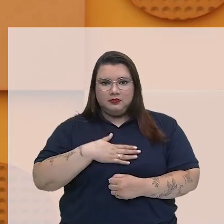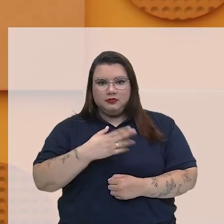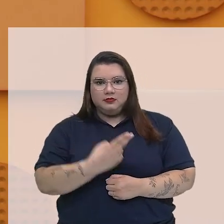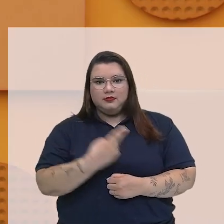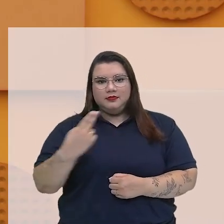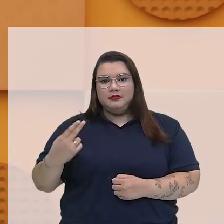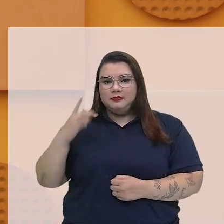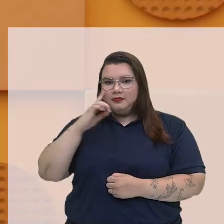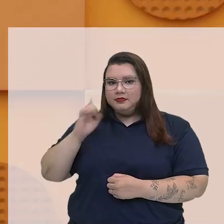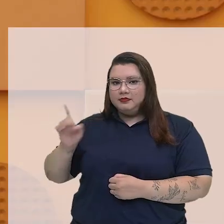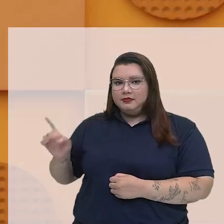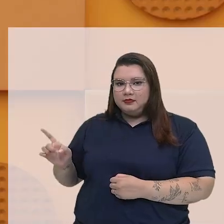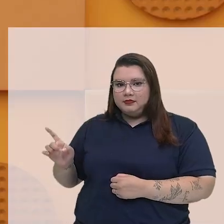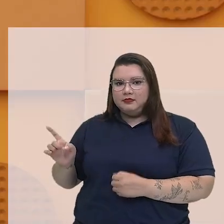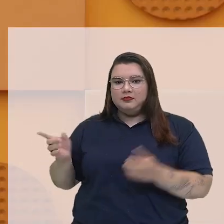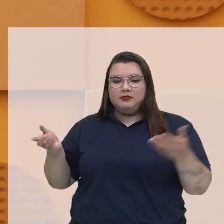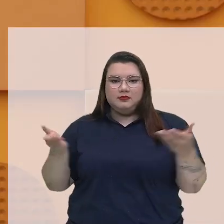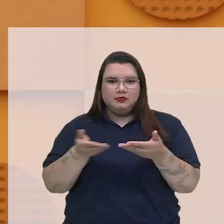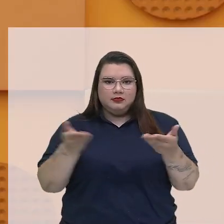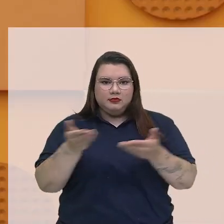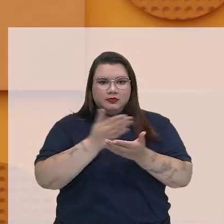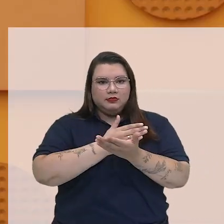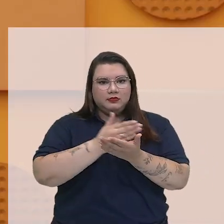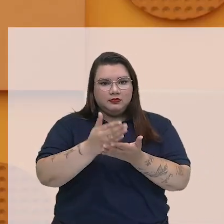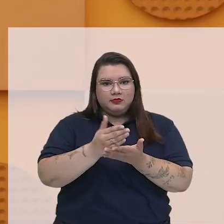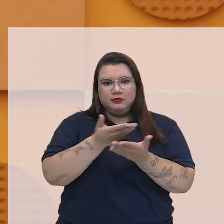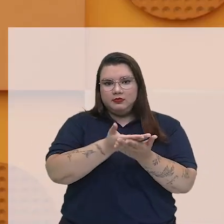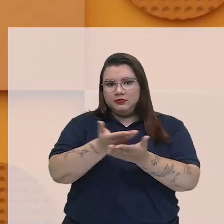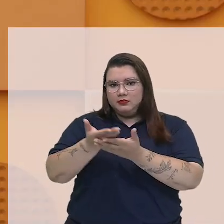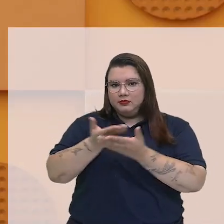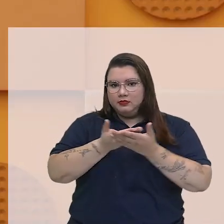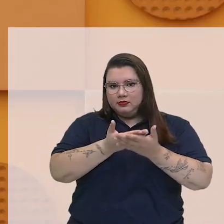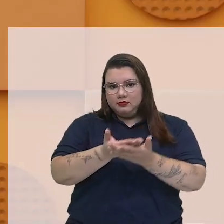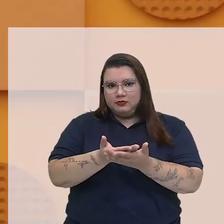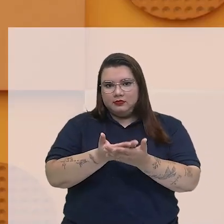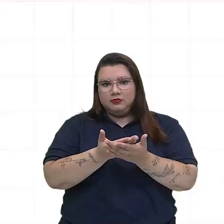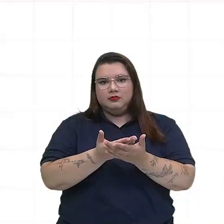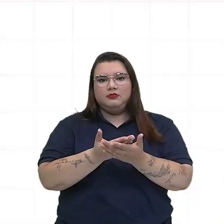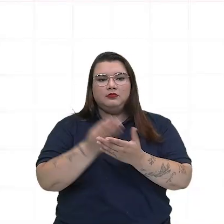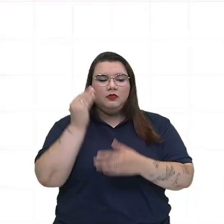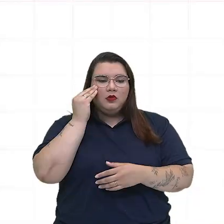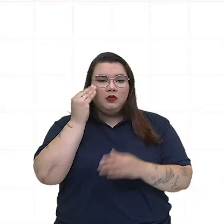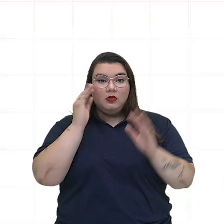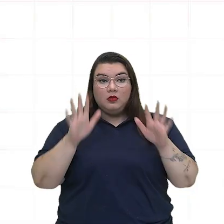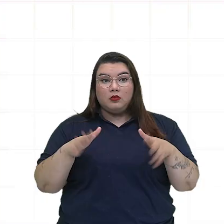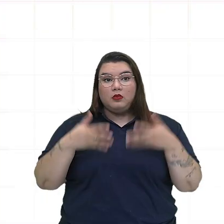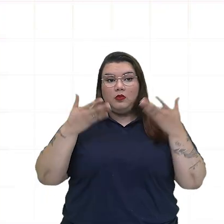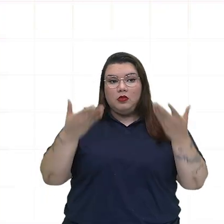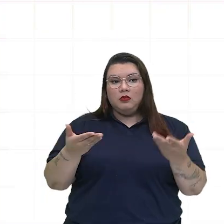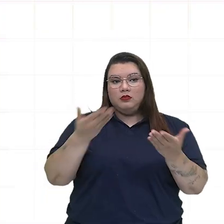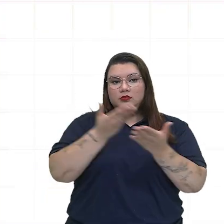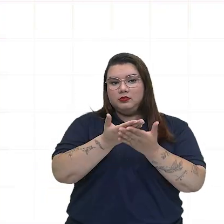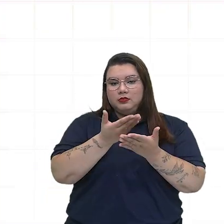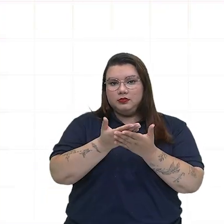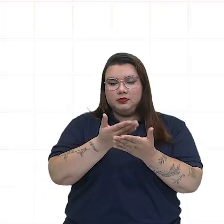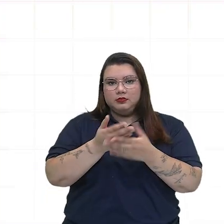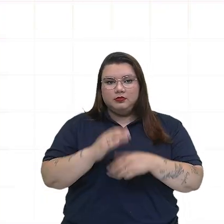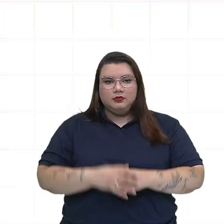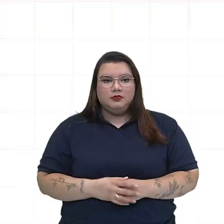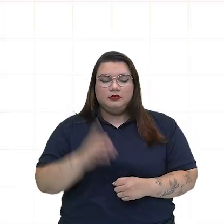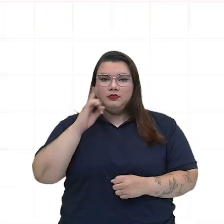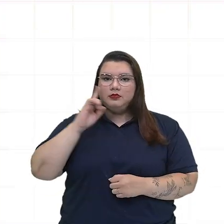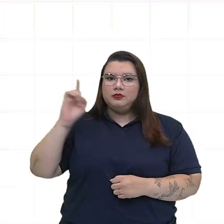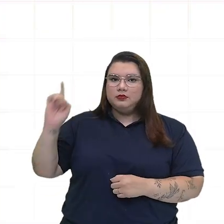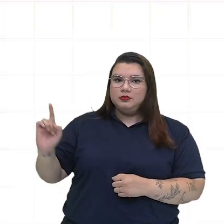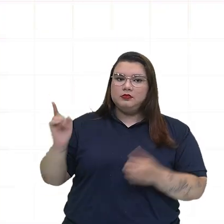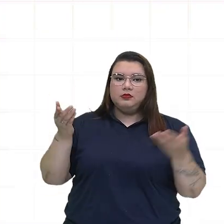professora Ludmila Dutra. Vamos agora para o momento da nossa aula, verificar o que nós estudaremos.